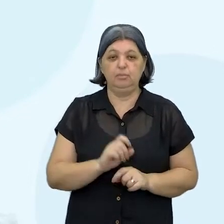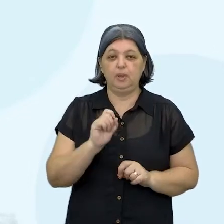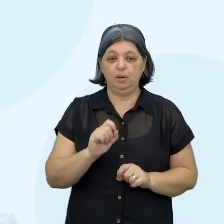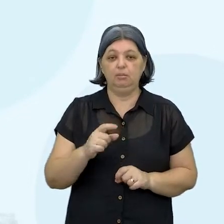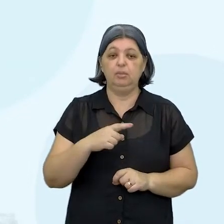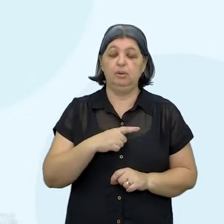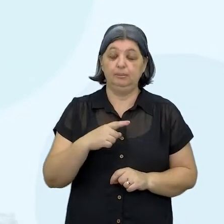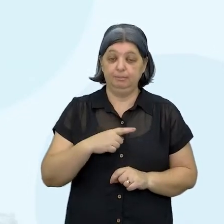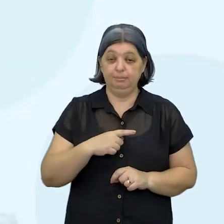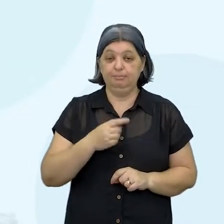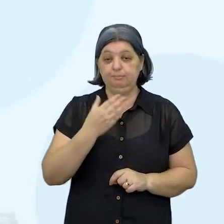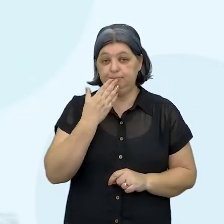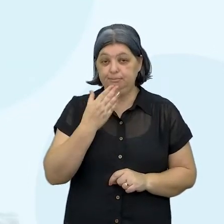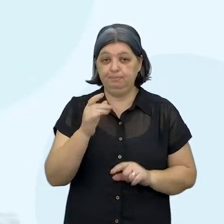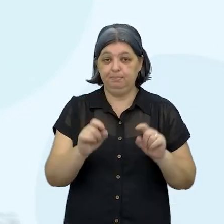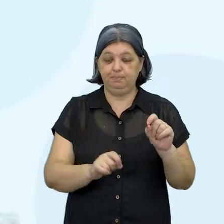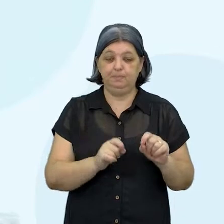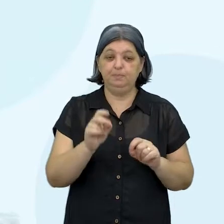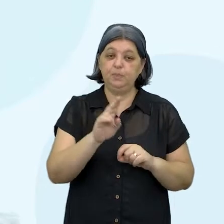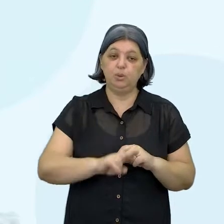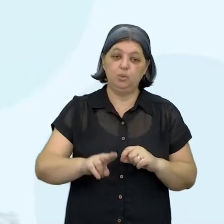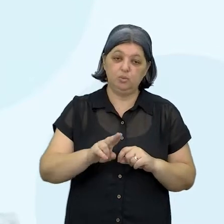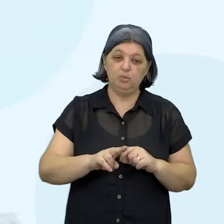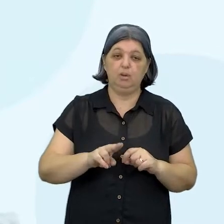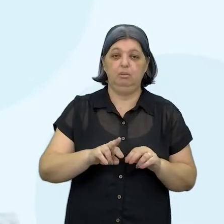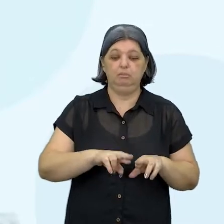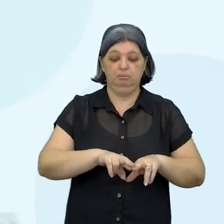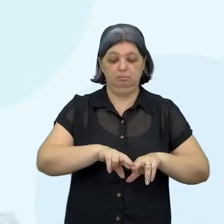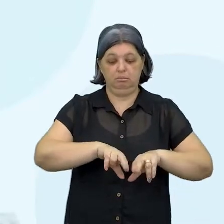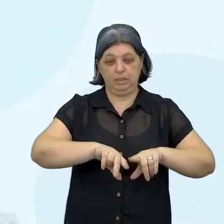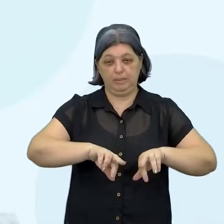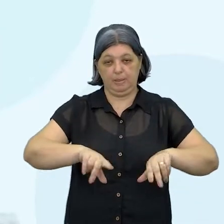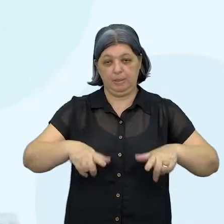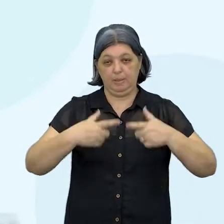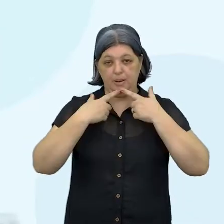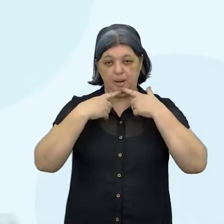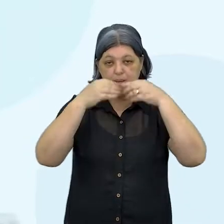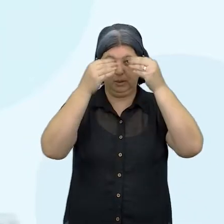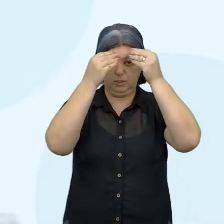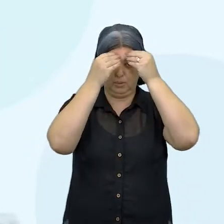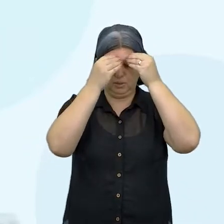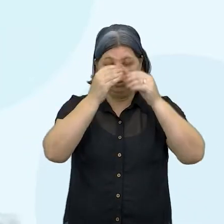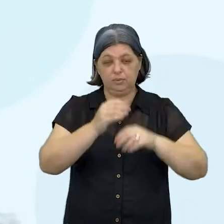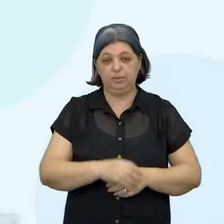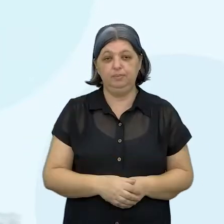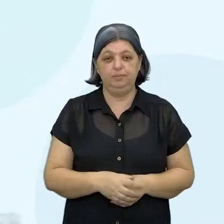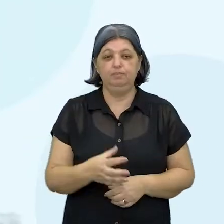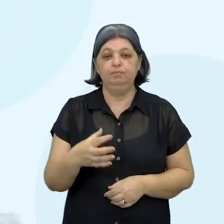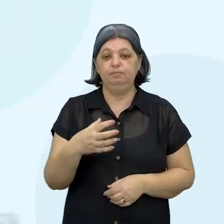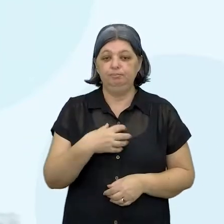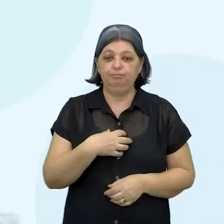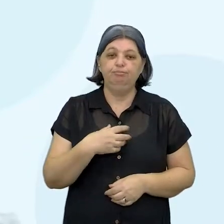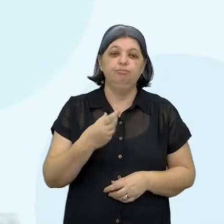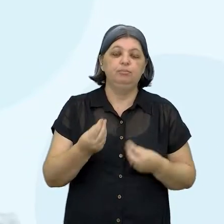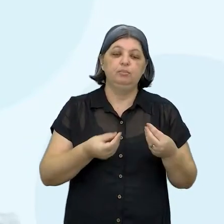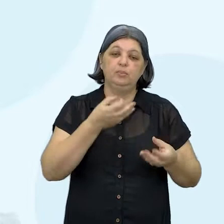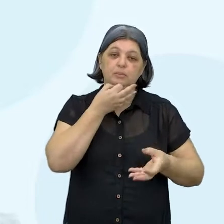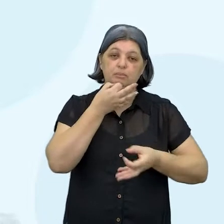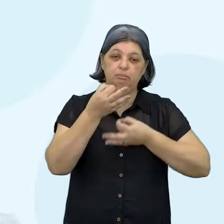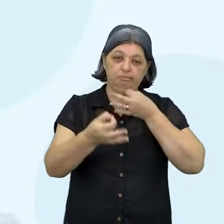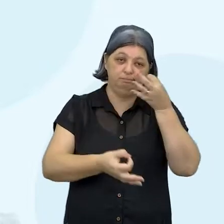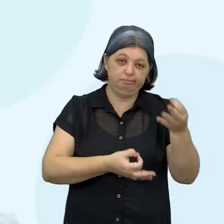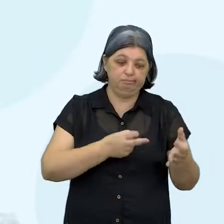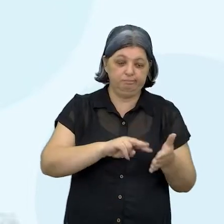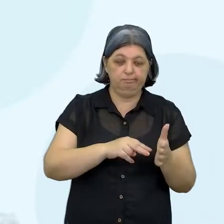né, para a gente utilizar diferentes linguagens de forma crítica,